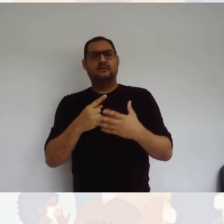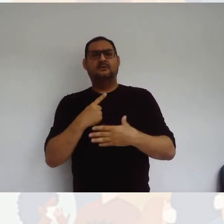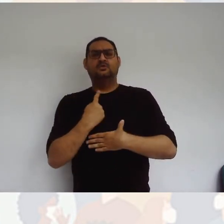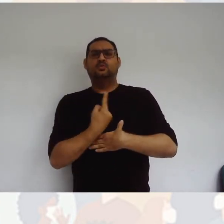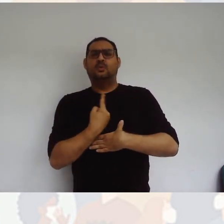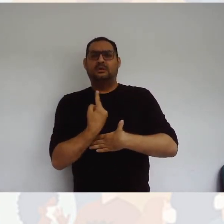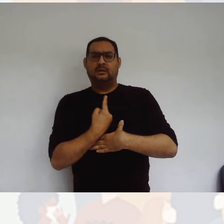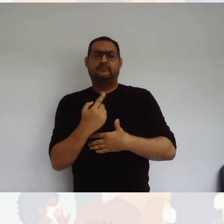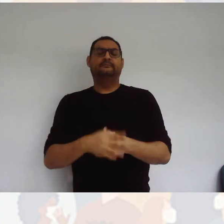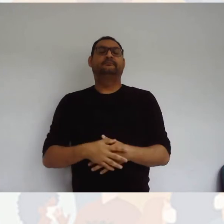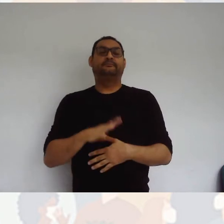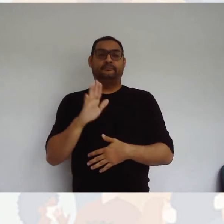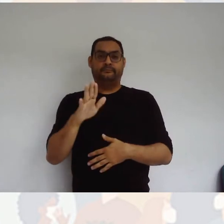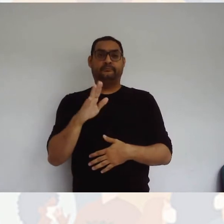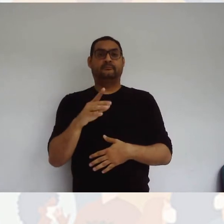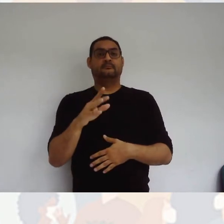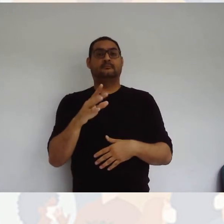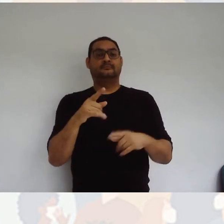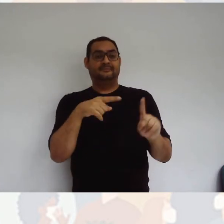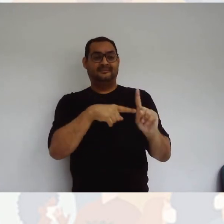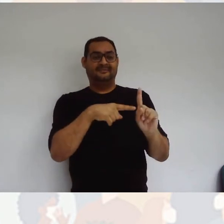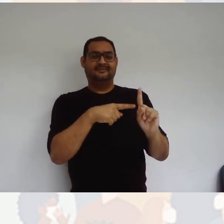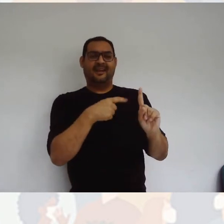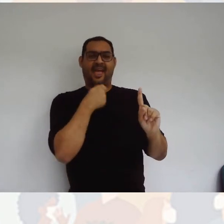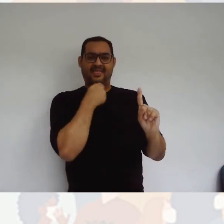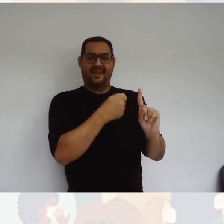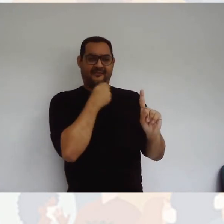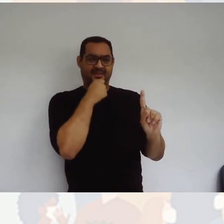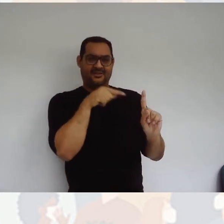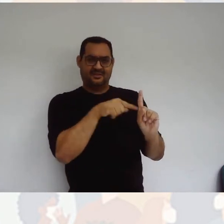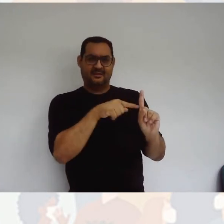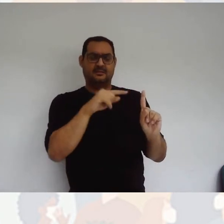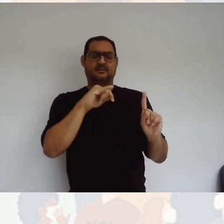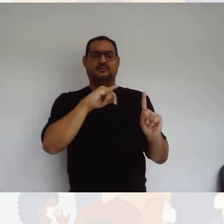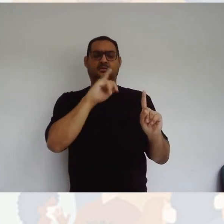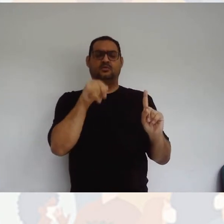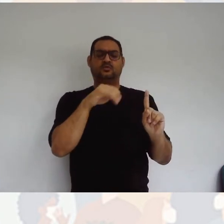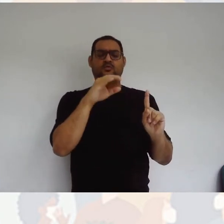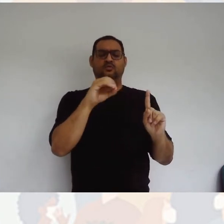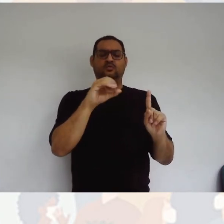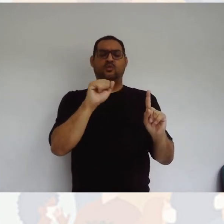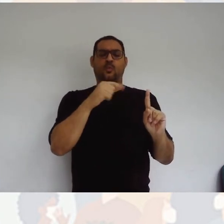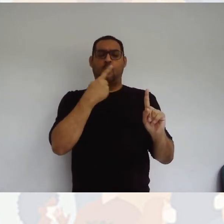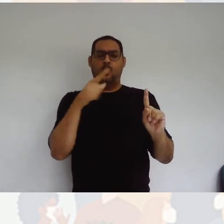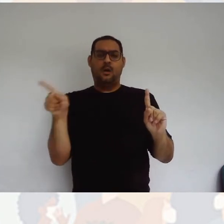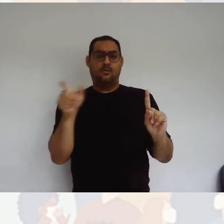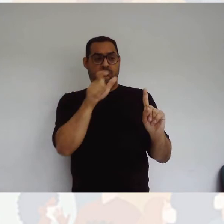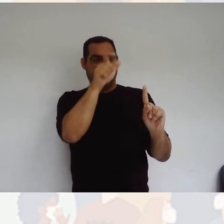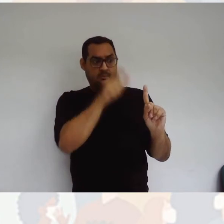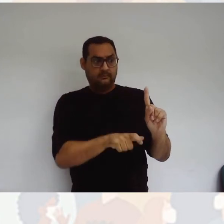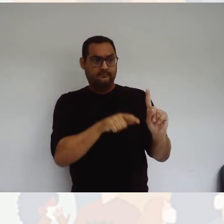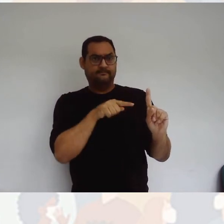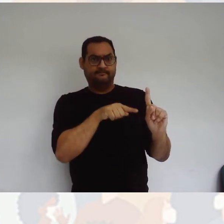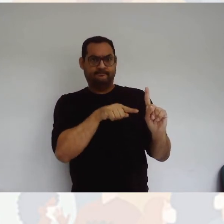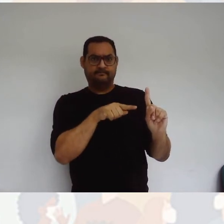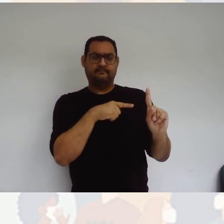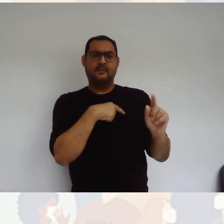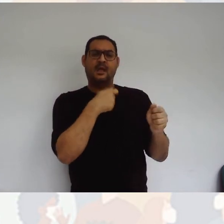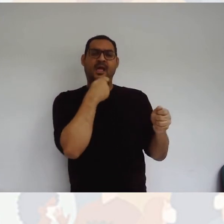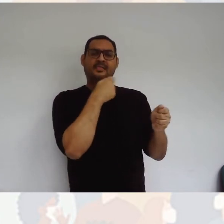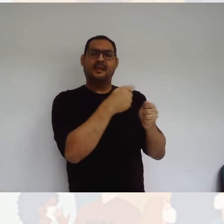O João é um cara muito... achei muito...